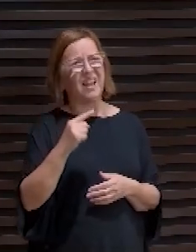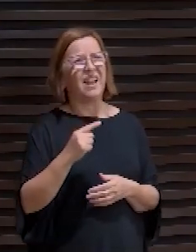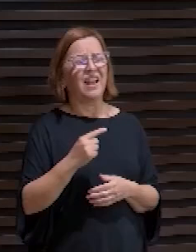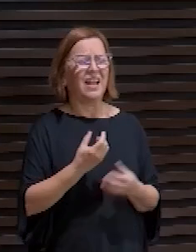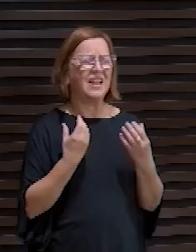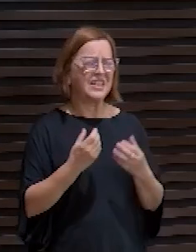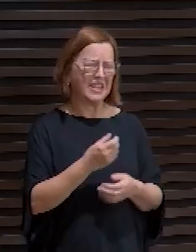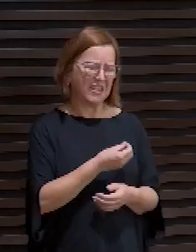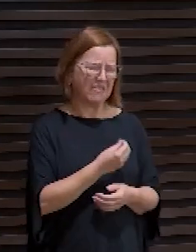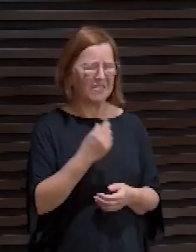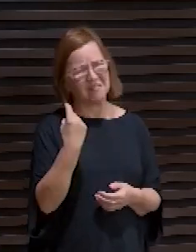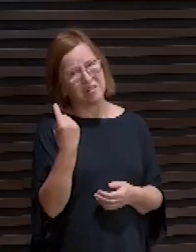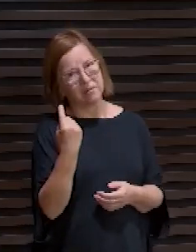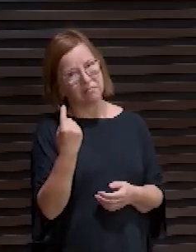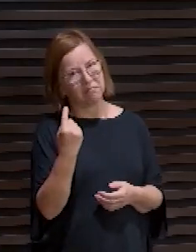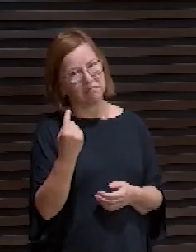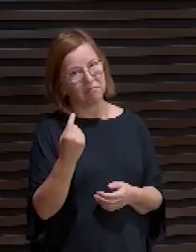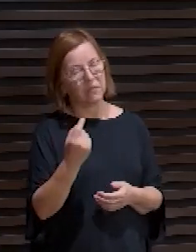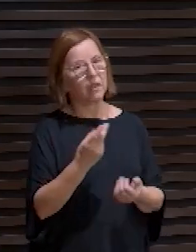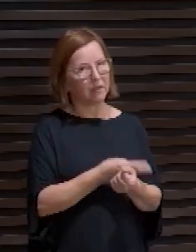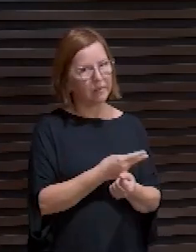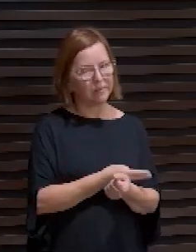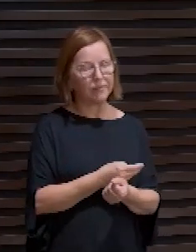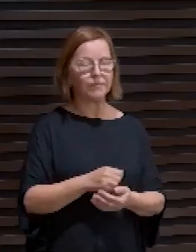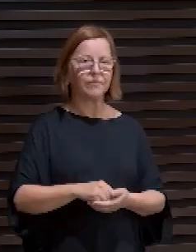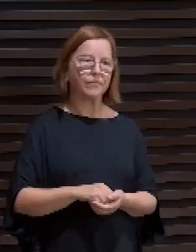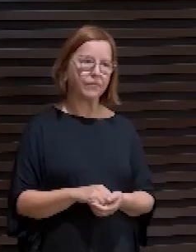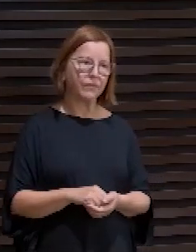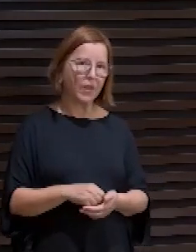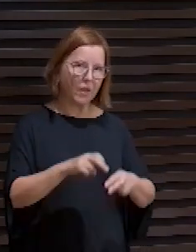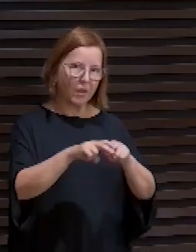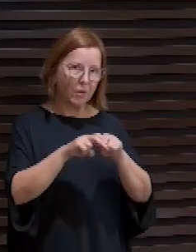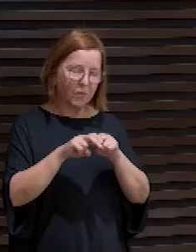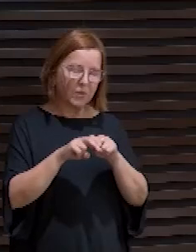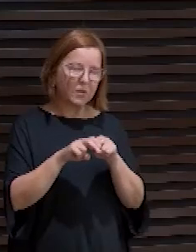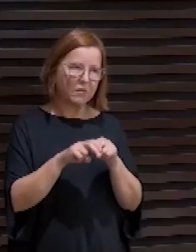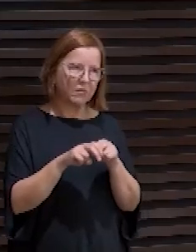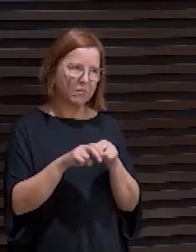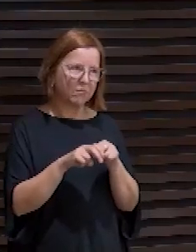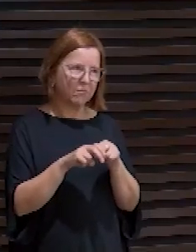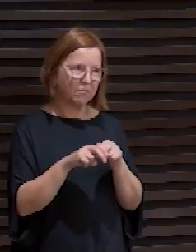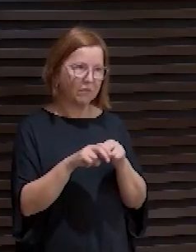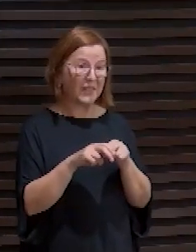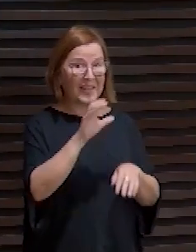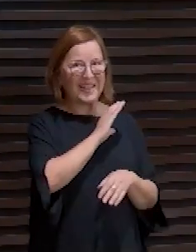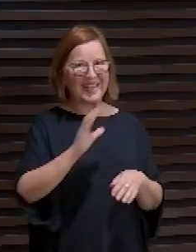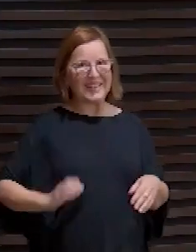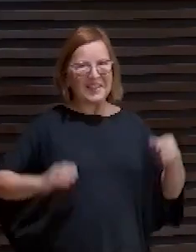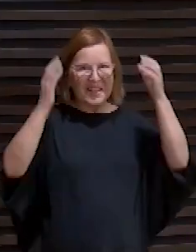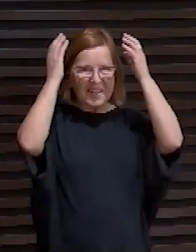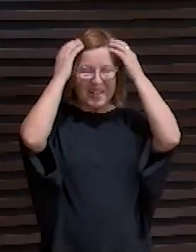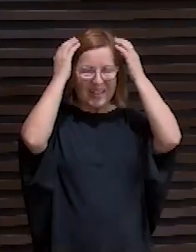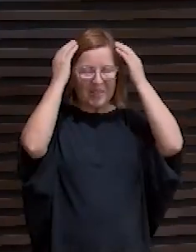não dá. Não dá. Por isso Cristo criou a igreja. E Ele é o cabeça dessa igreja. A